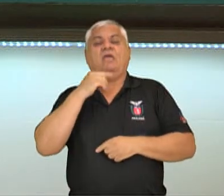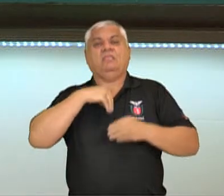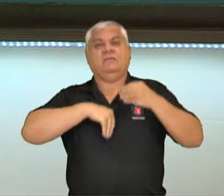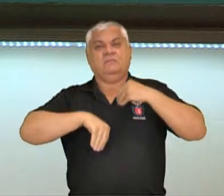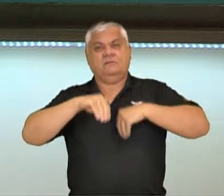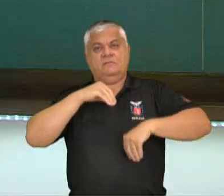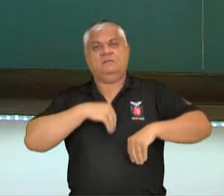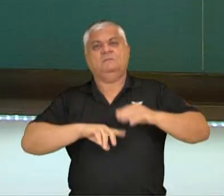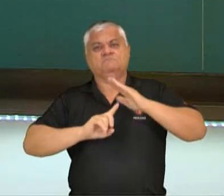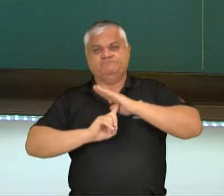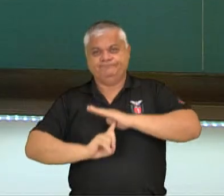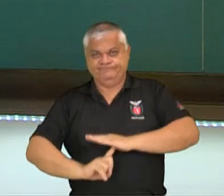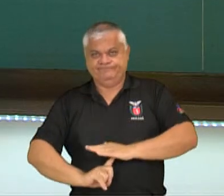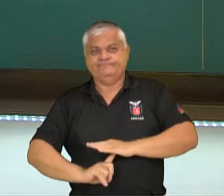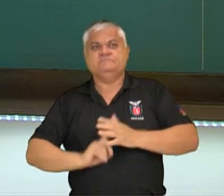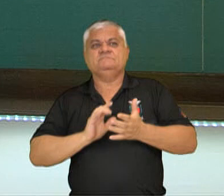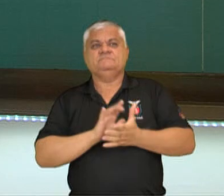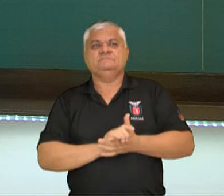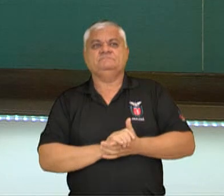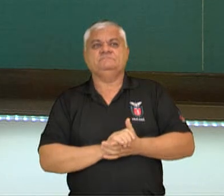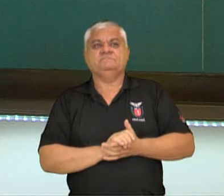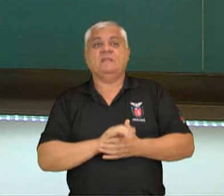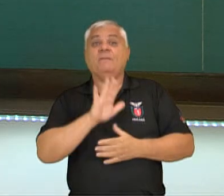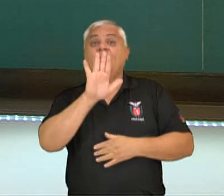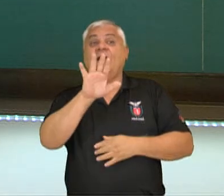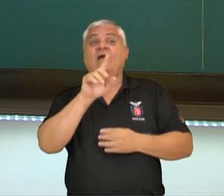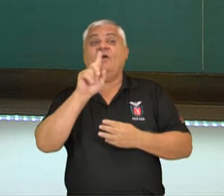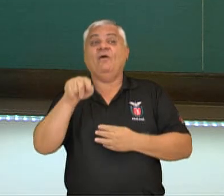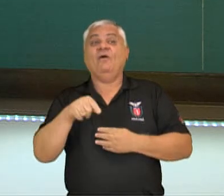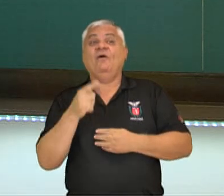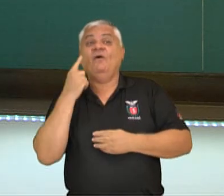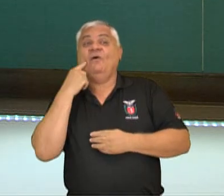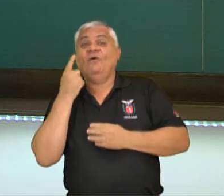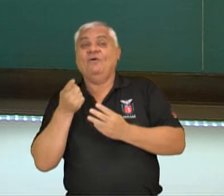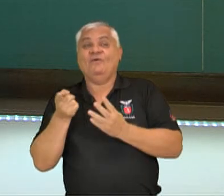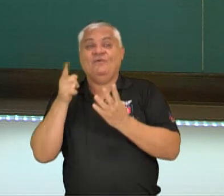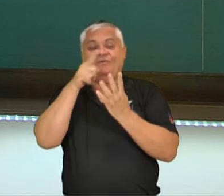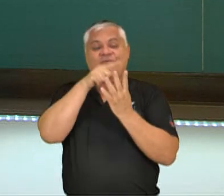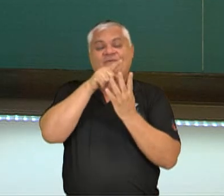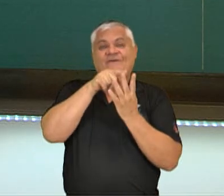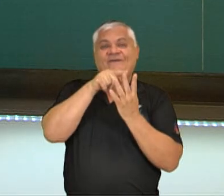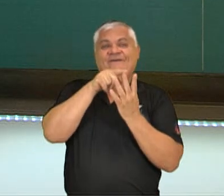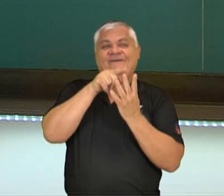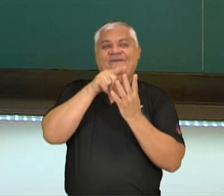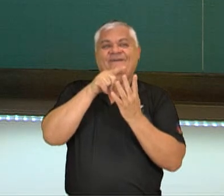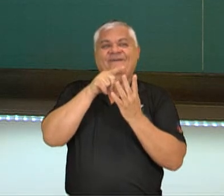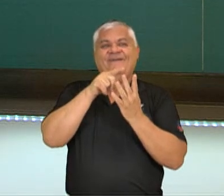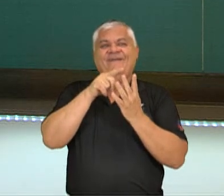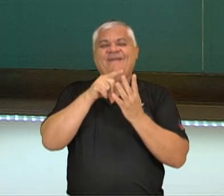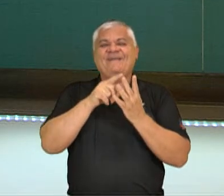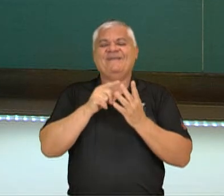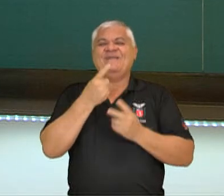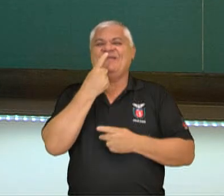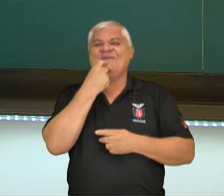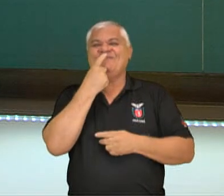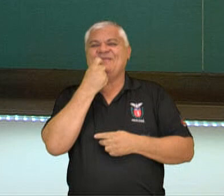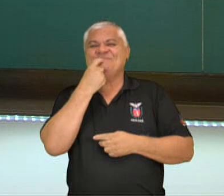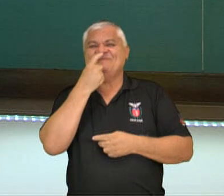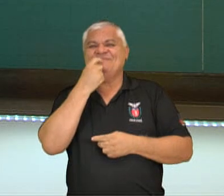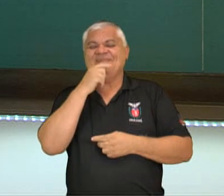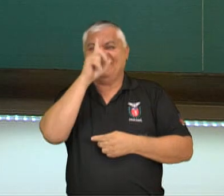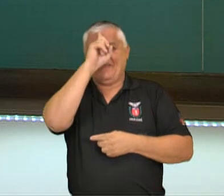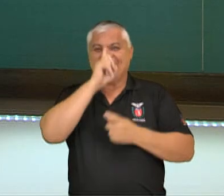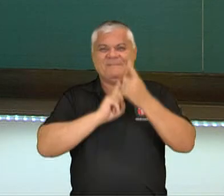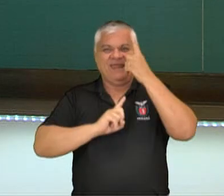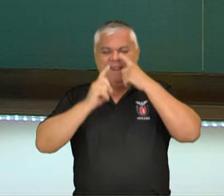deprimido, né? Mas por outro lado, olha só esse cidadão aqui, ó, todo vermelho e amarelo, né?